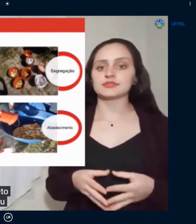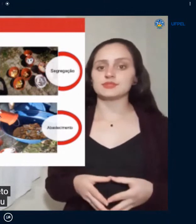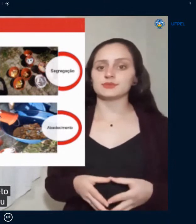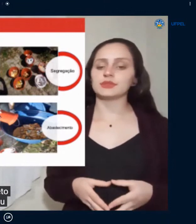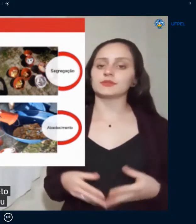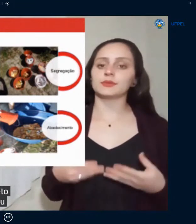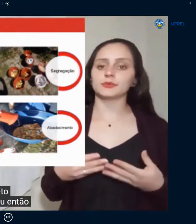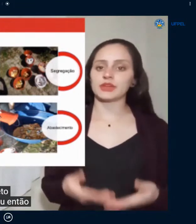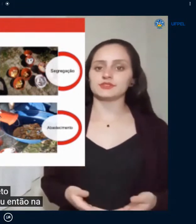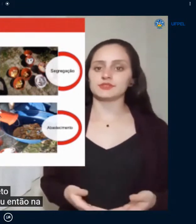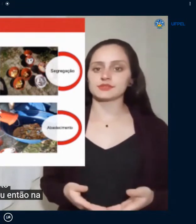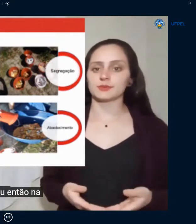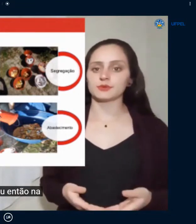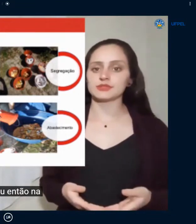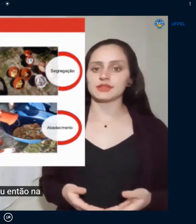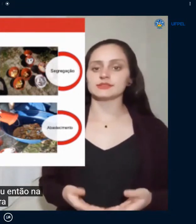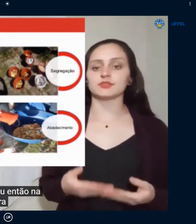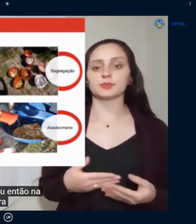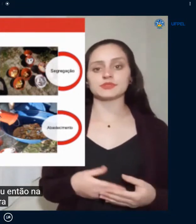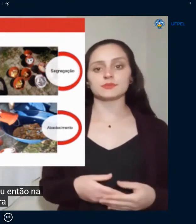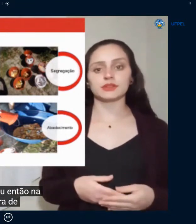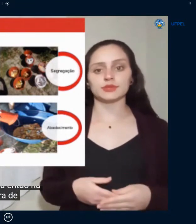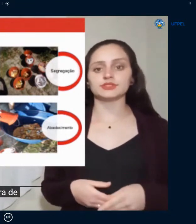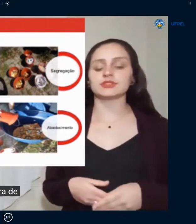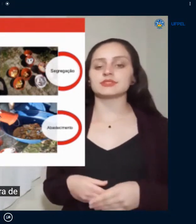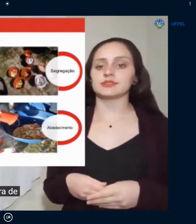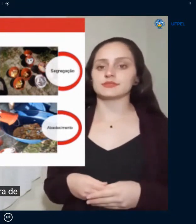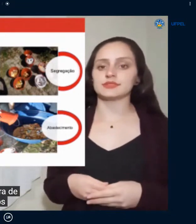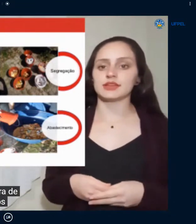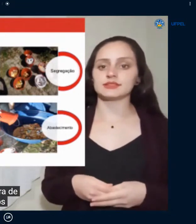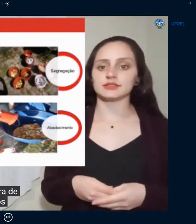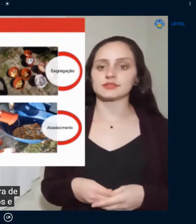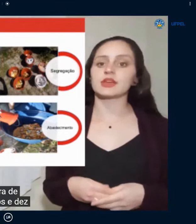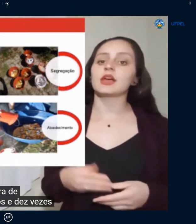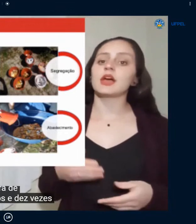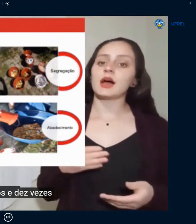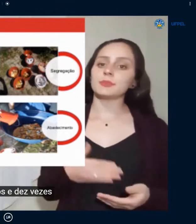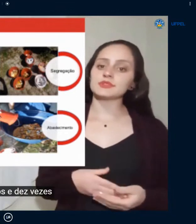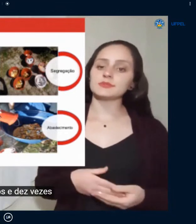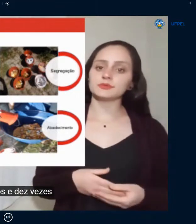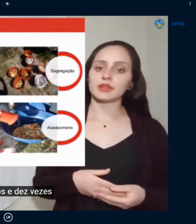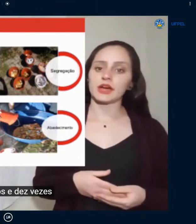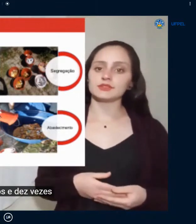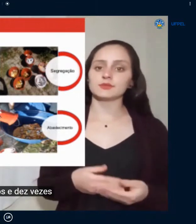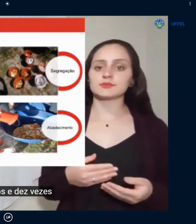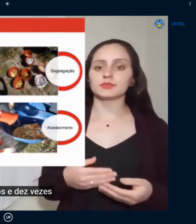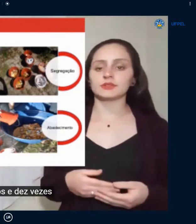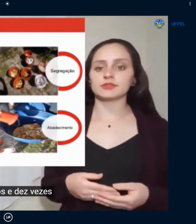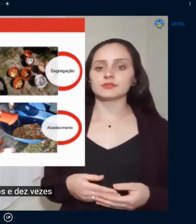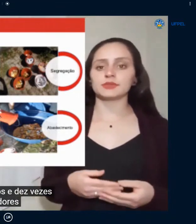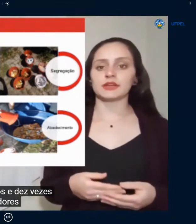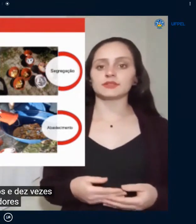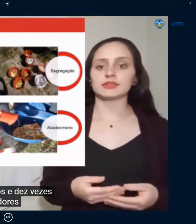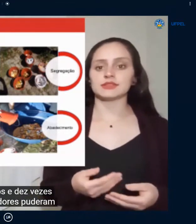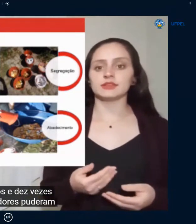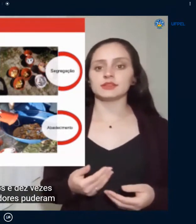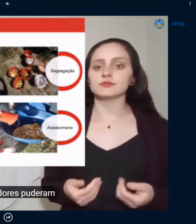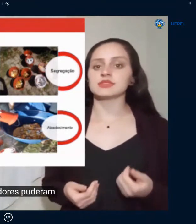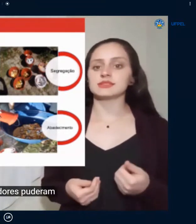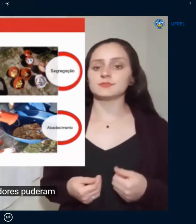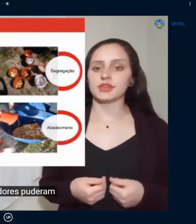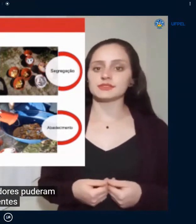etapa consistiu, então, na montagem das composteiras, de aproximadamente 310 litros. Após a montagem, os moradores puderam